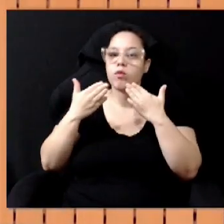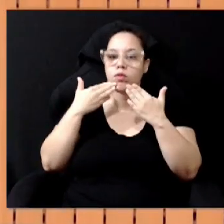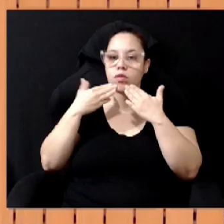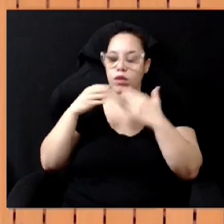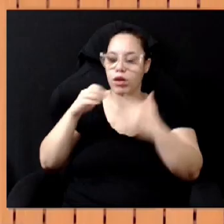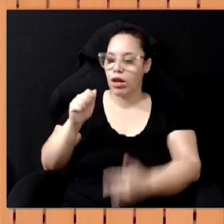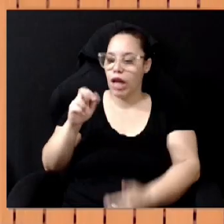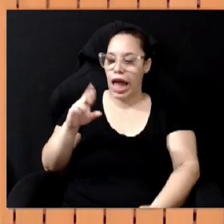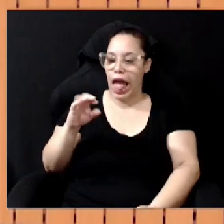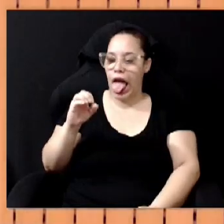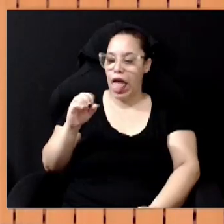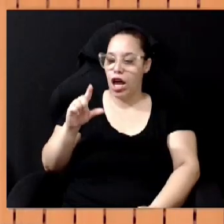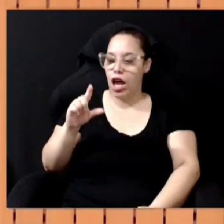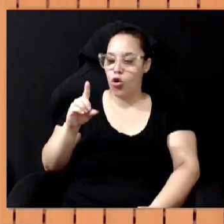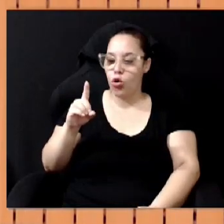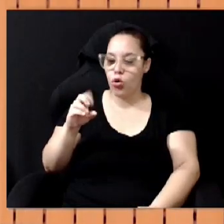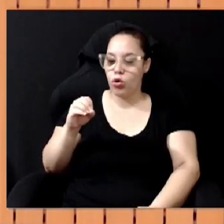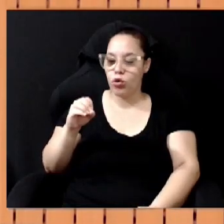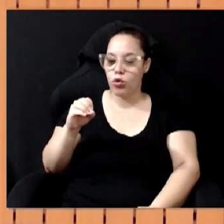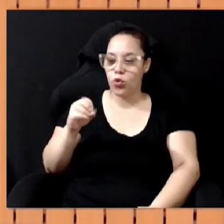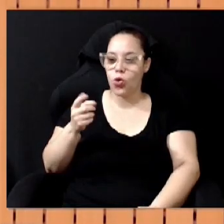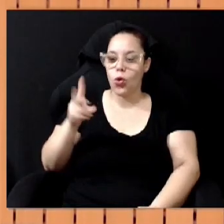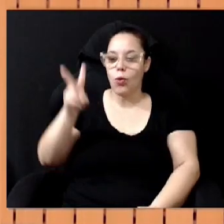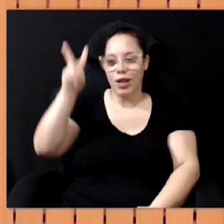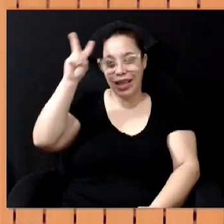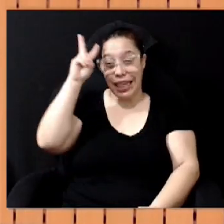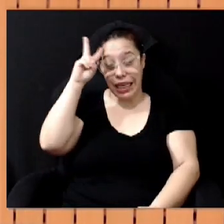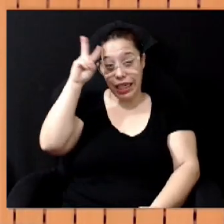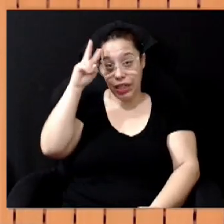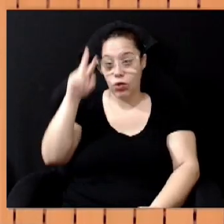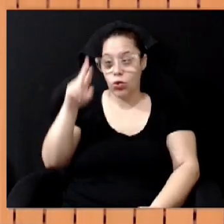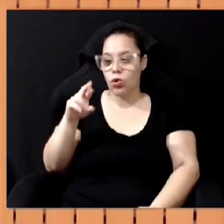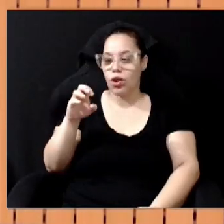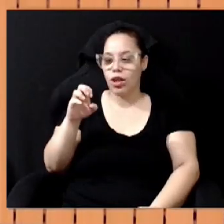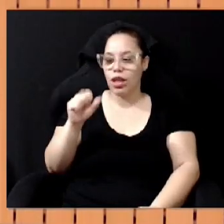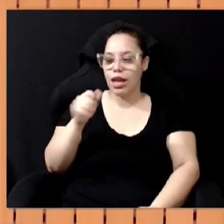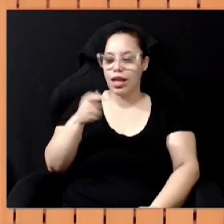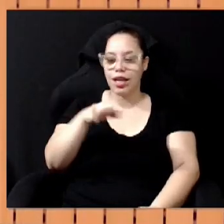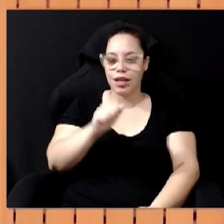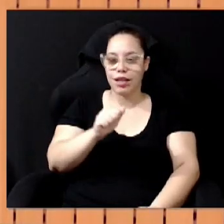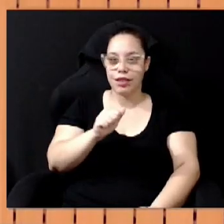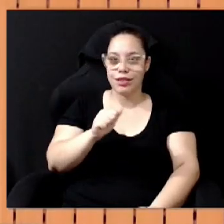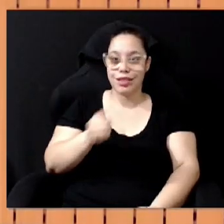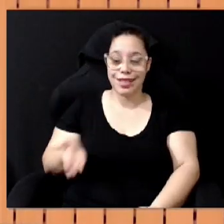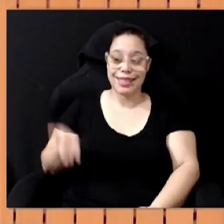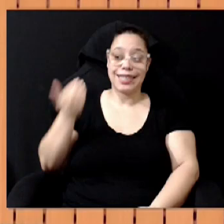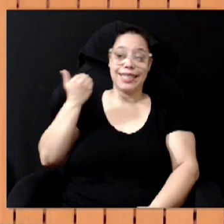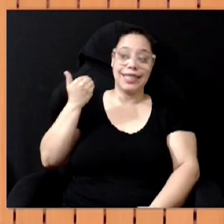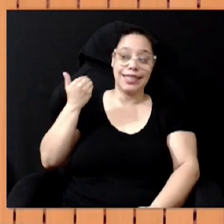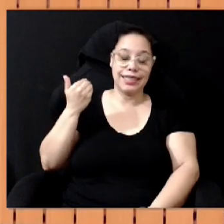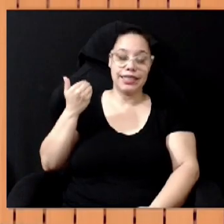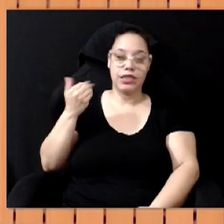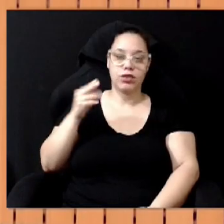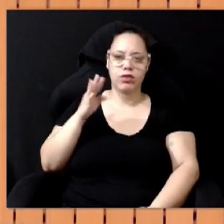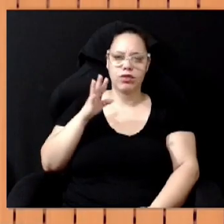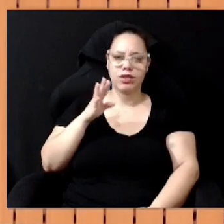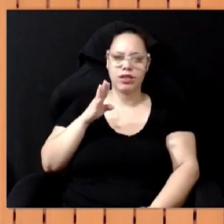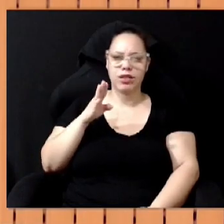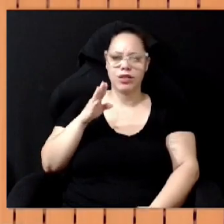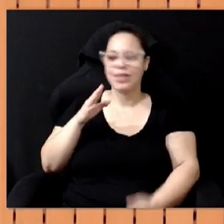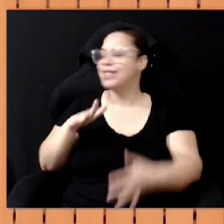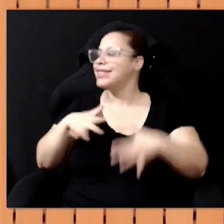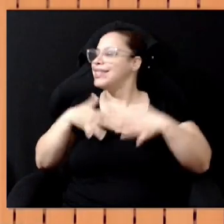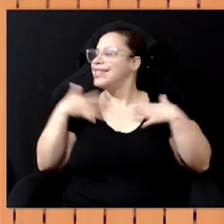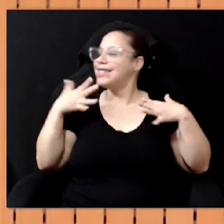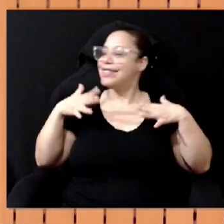numa segunda da ressaca, que o Malaquias fazia ali atrás da macarronada. Uma segunda-feira alegre, festiva,